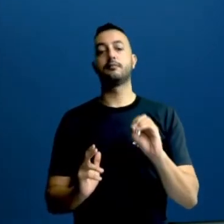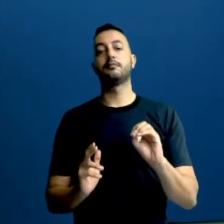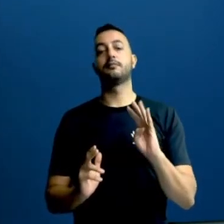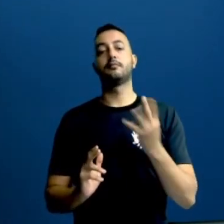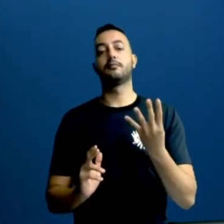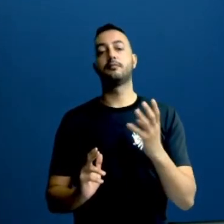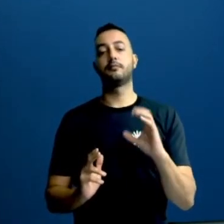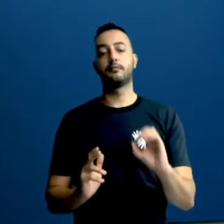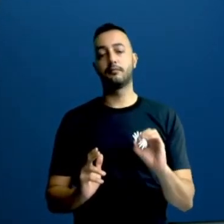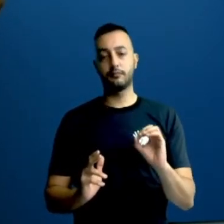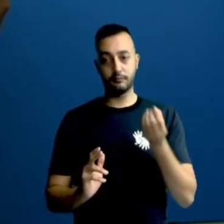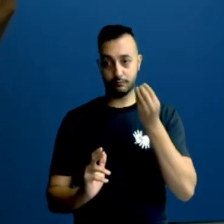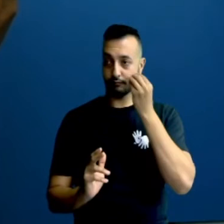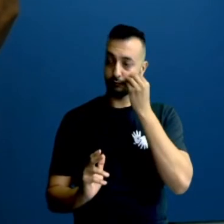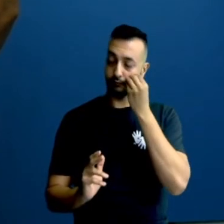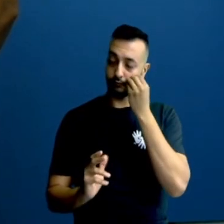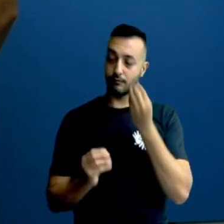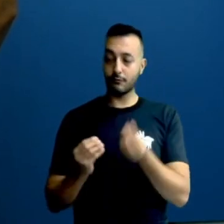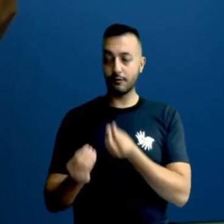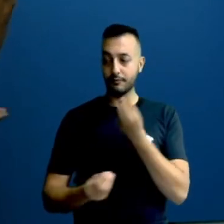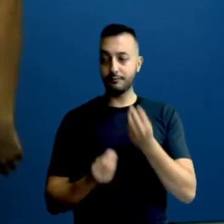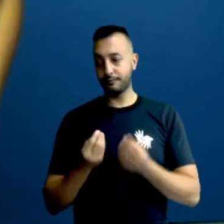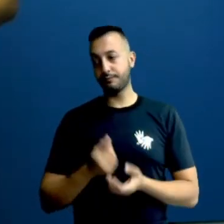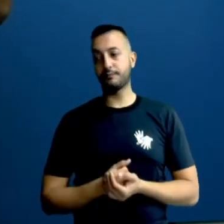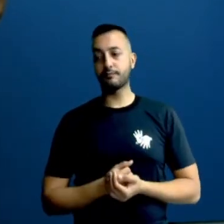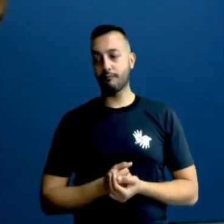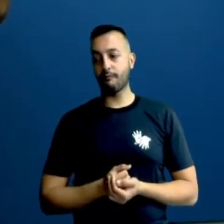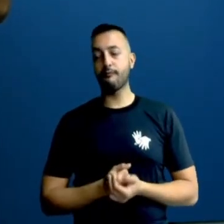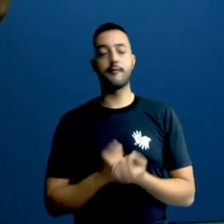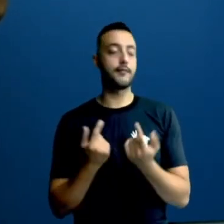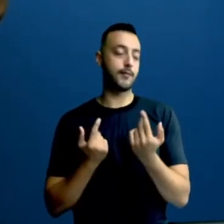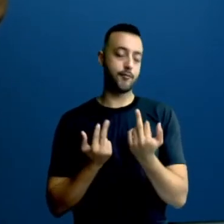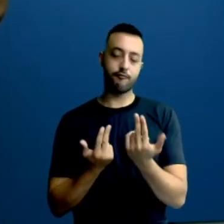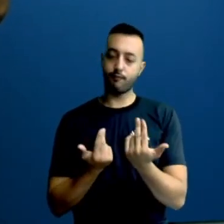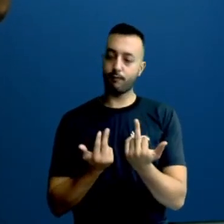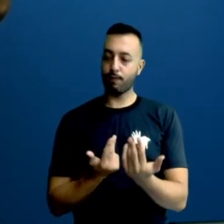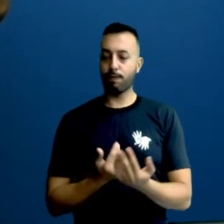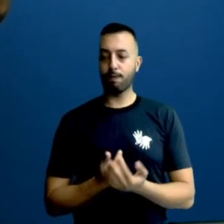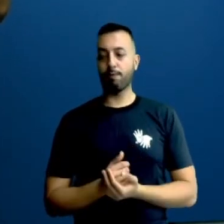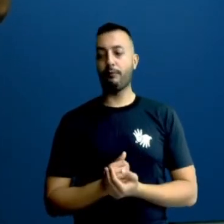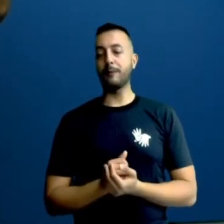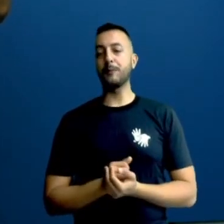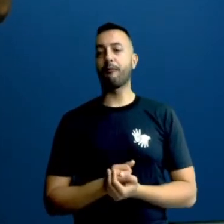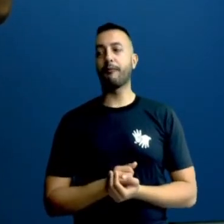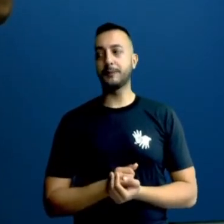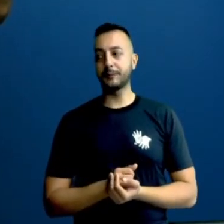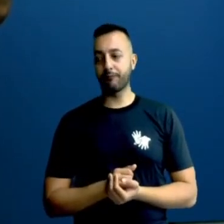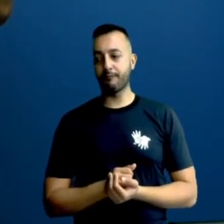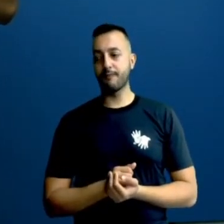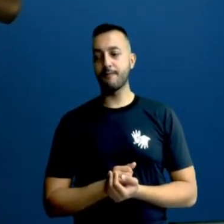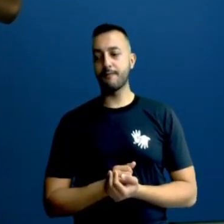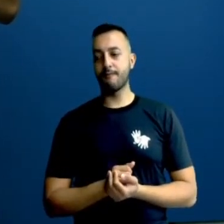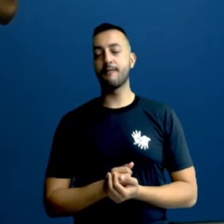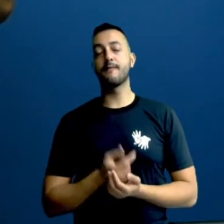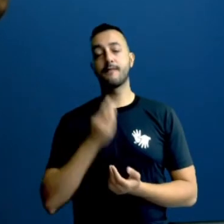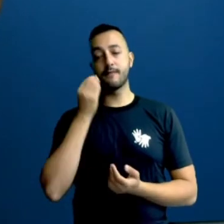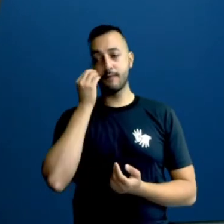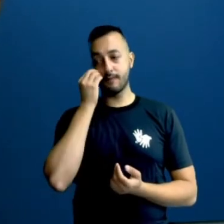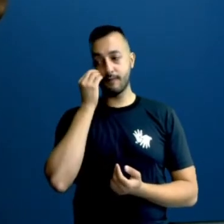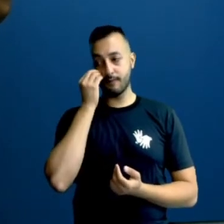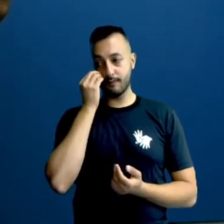34.040 habitantes. Vamos lá, como é que a gente faz isso? Mesmo esquema da questão anterior. A gente vai,